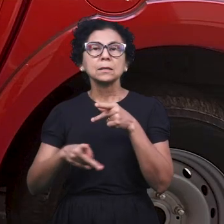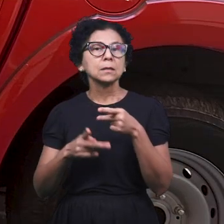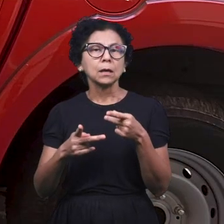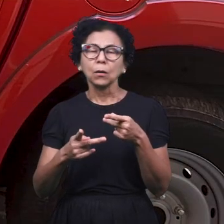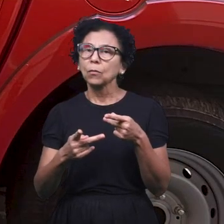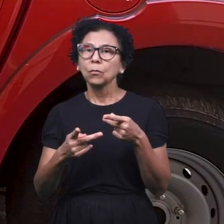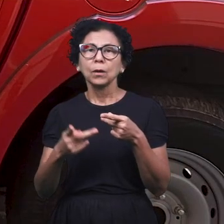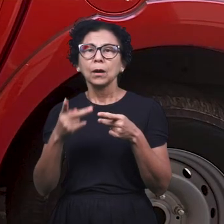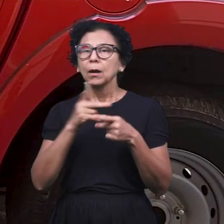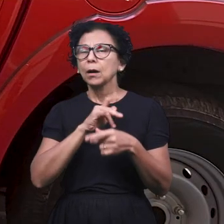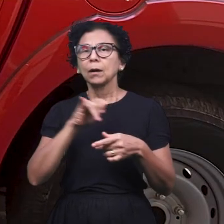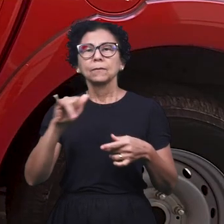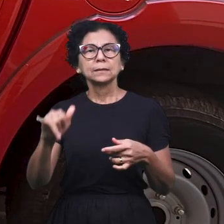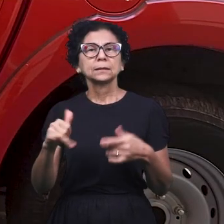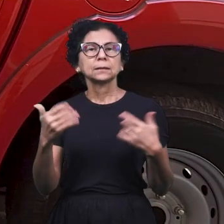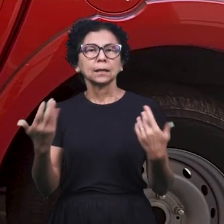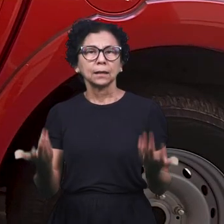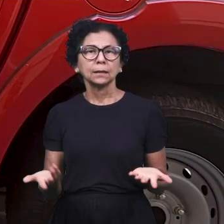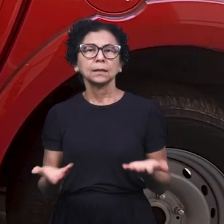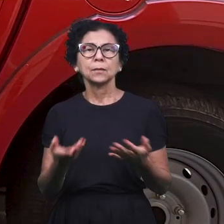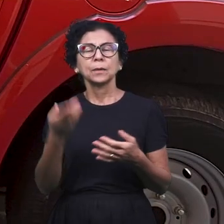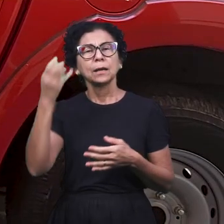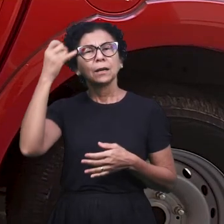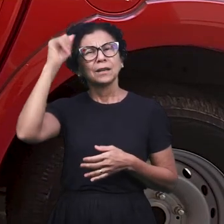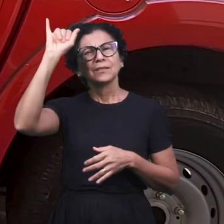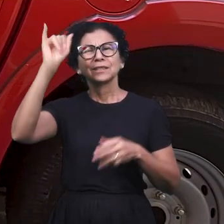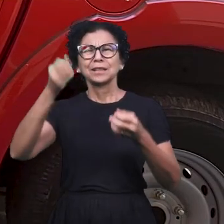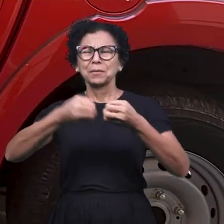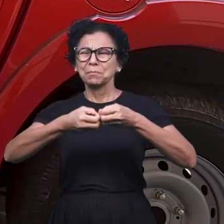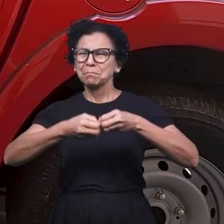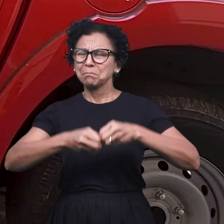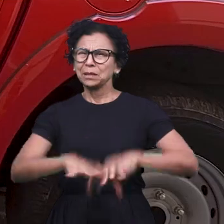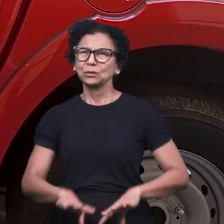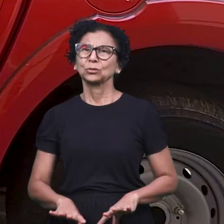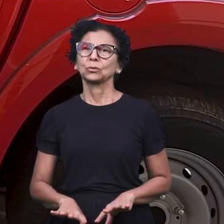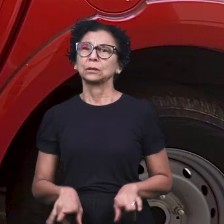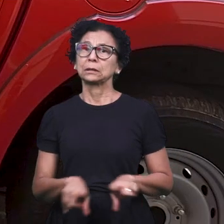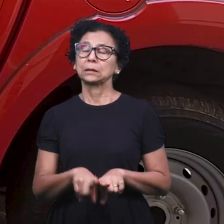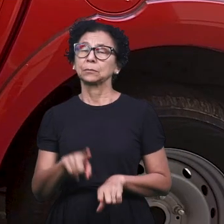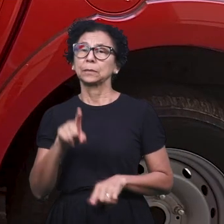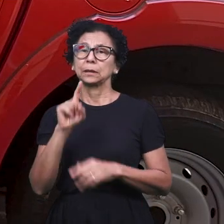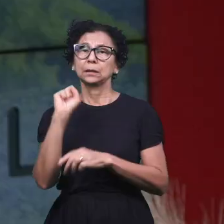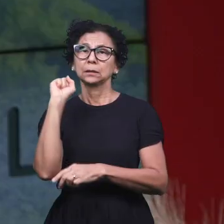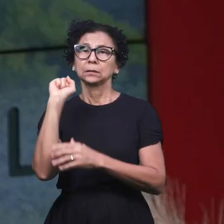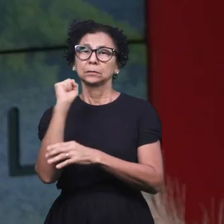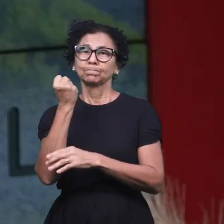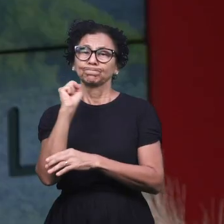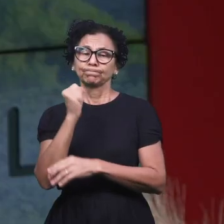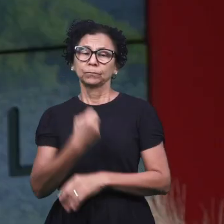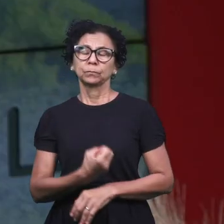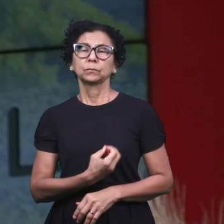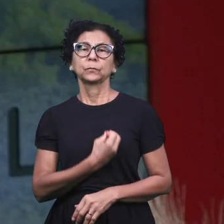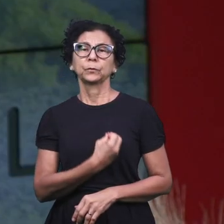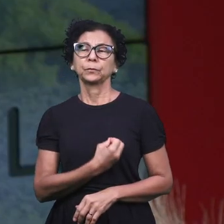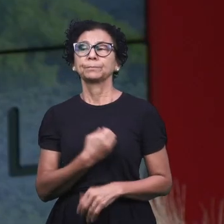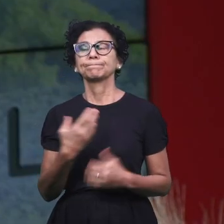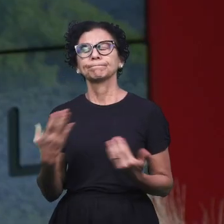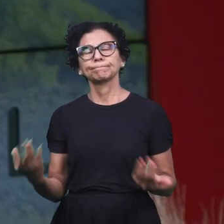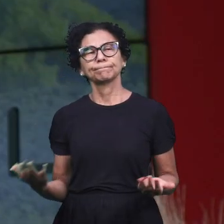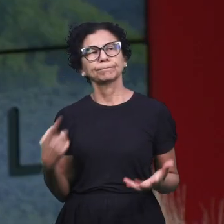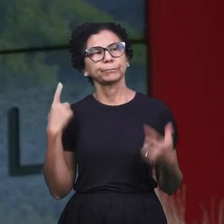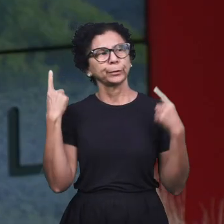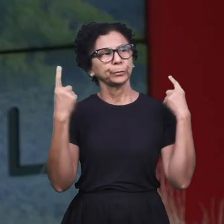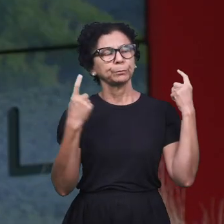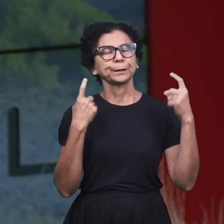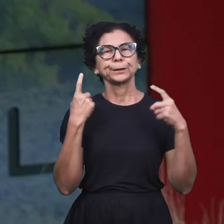preventivas, para que se evite aí prejuízos e danos até mesmo à vida. Realmente, a situação é